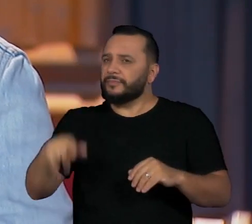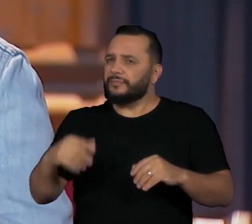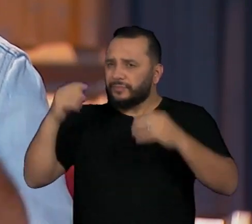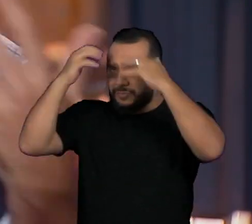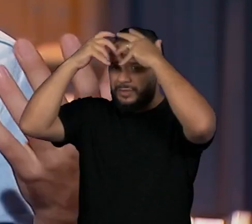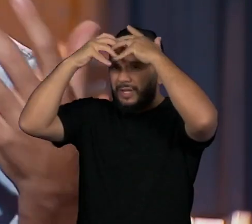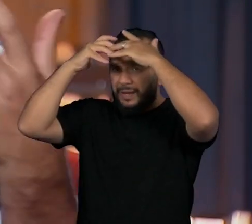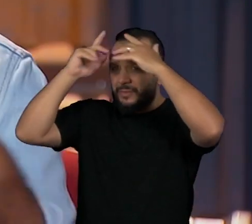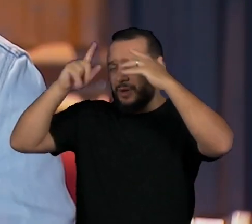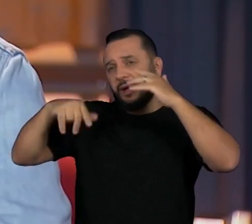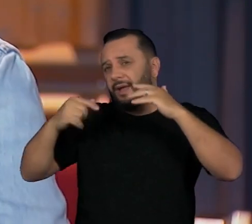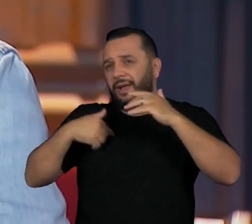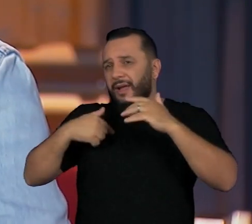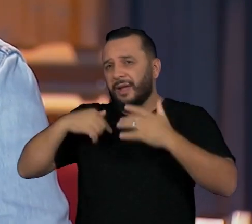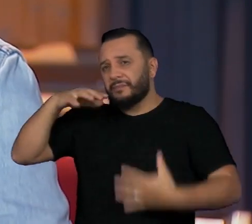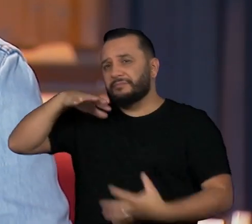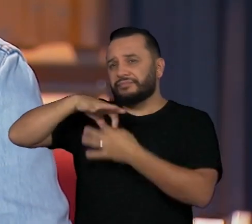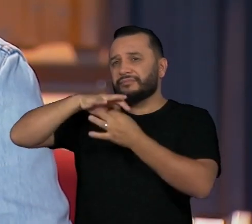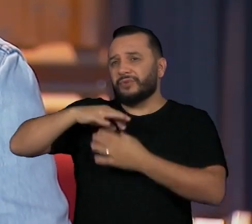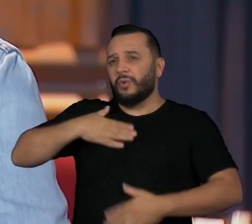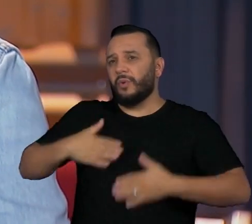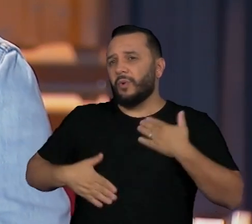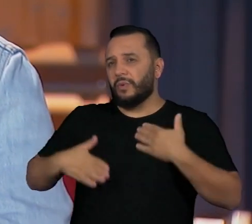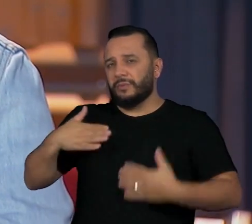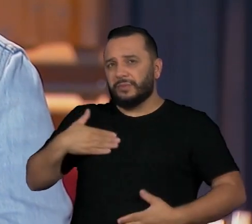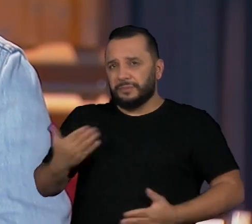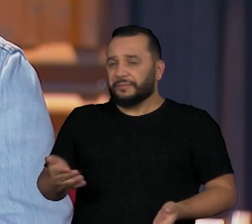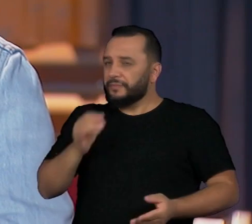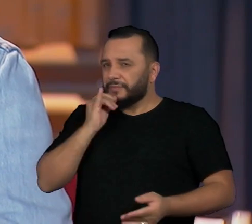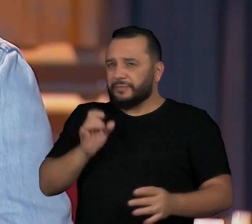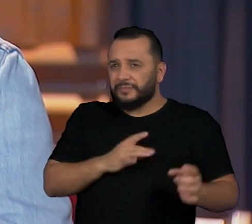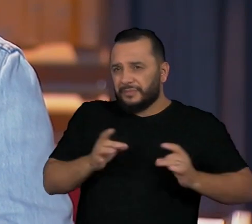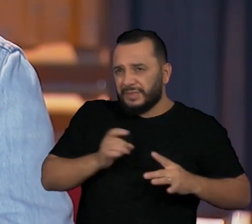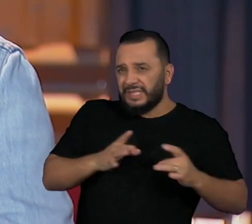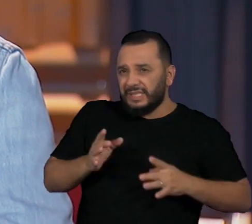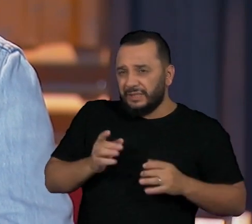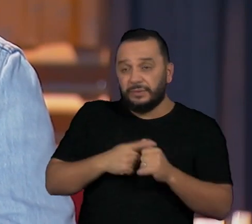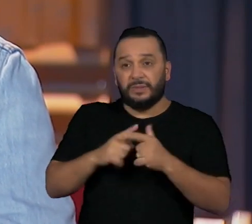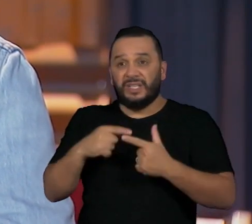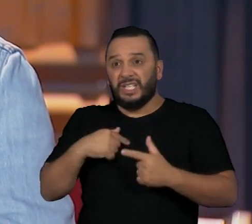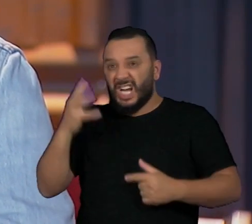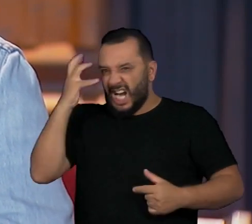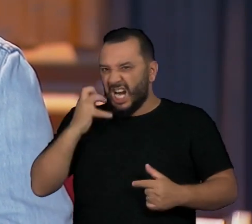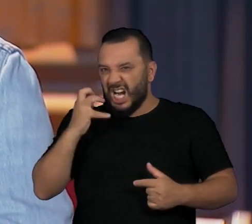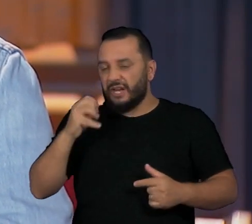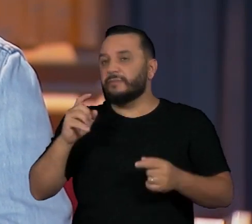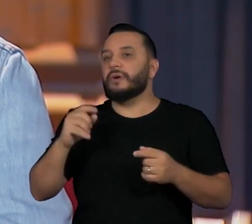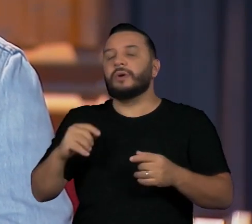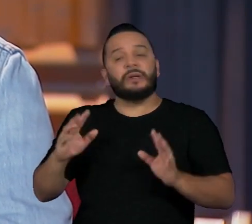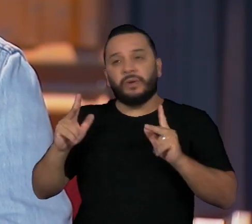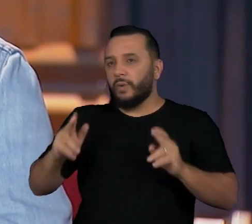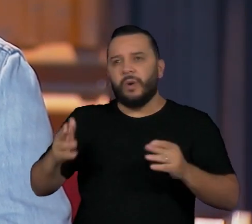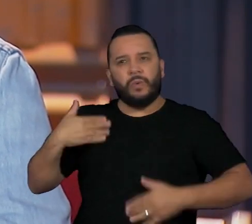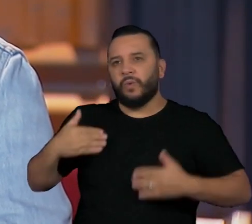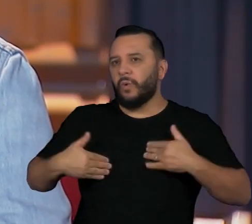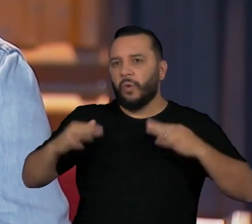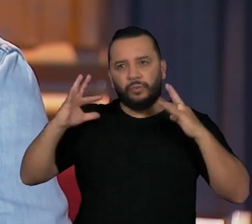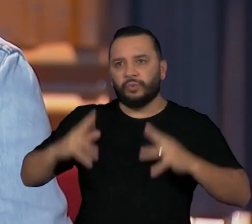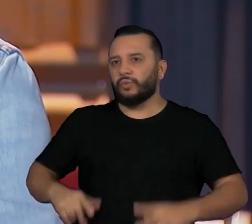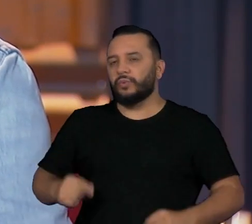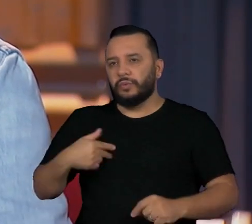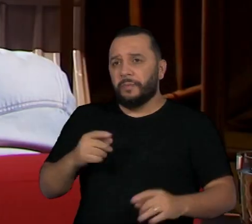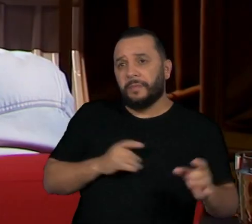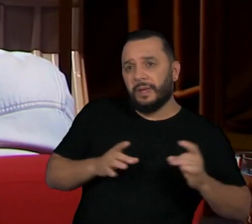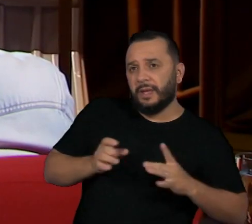é o cérebro e o corpo, o cérebro é corpo. Quando você tem medo, quando você tem raiva, teu corpo inteiro tem medo e raiva. Não é só o